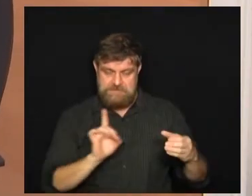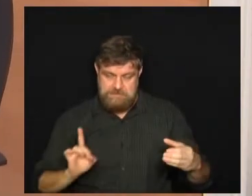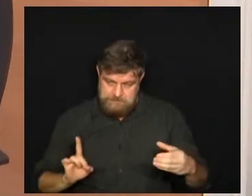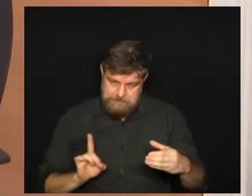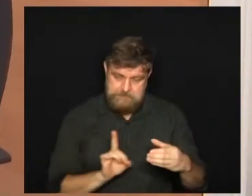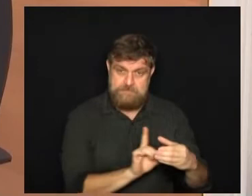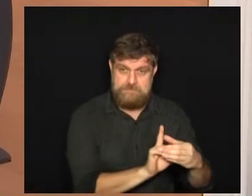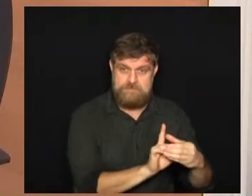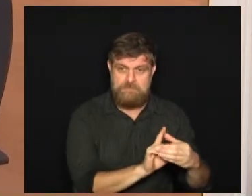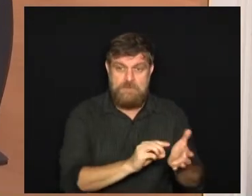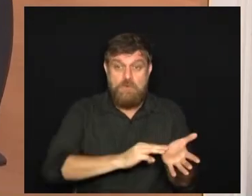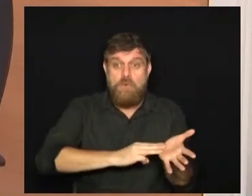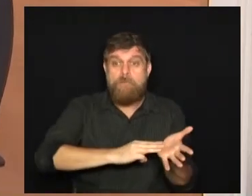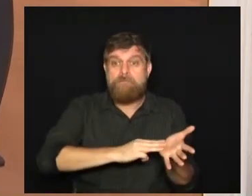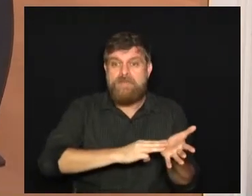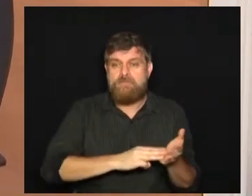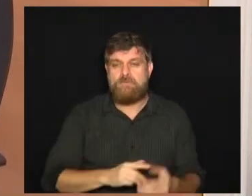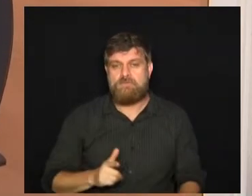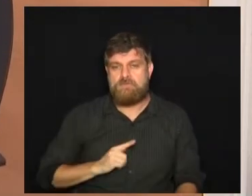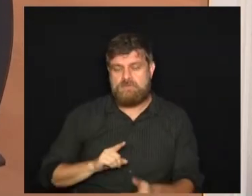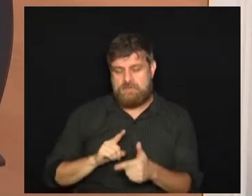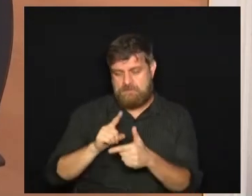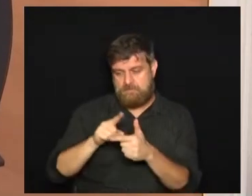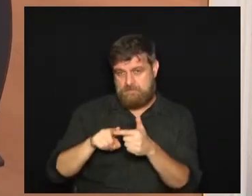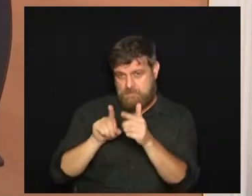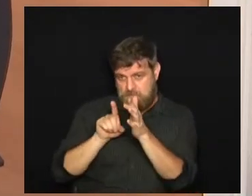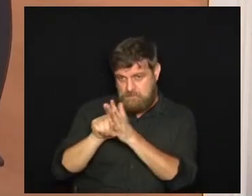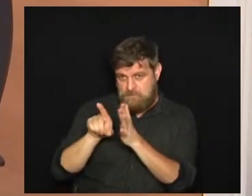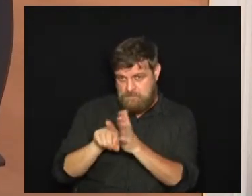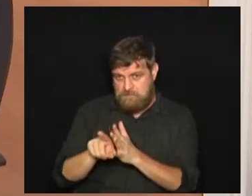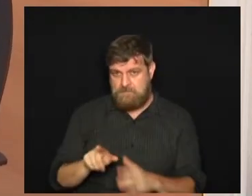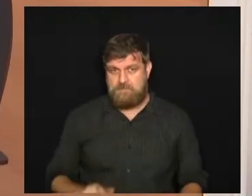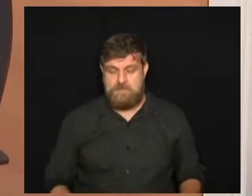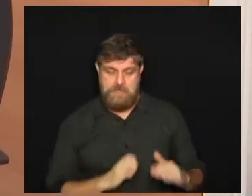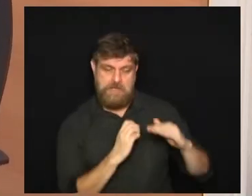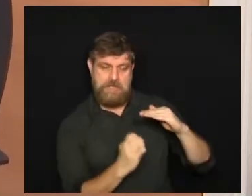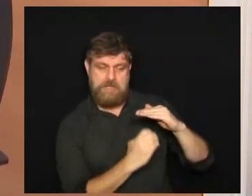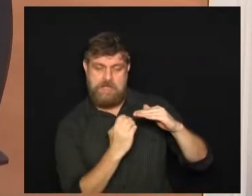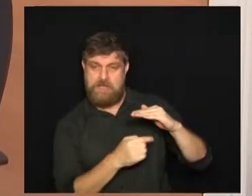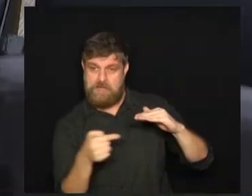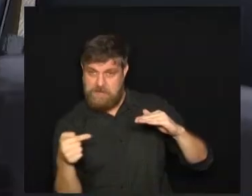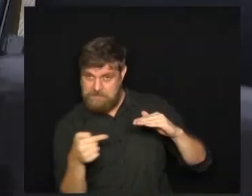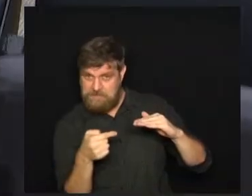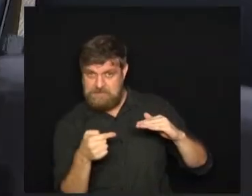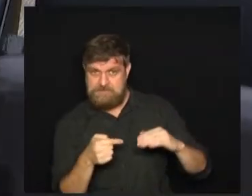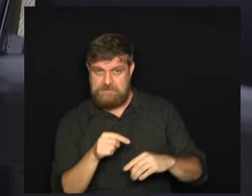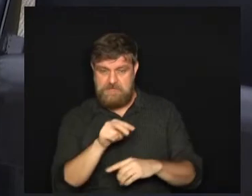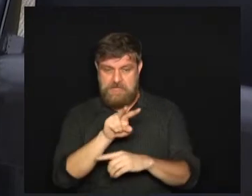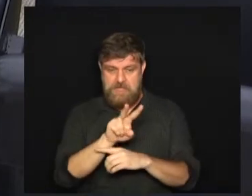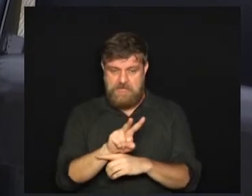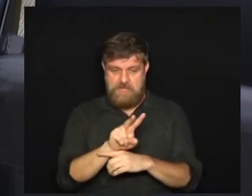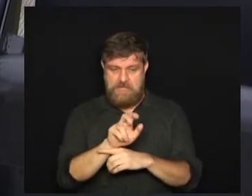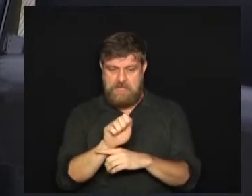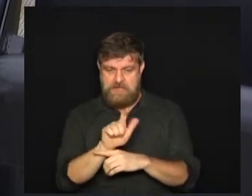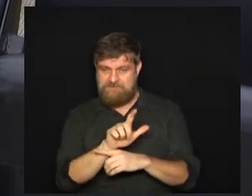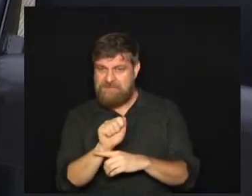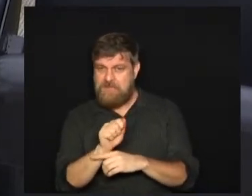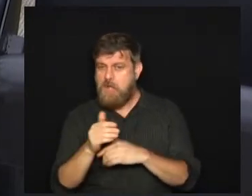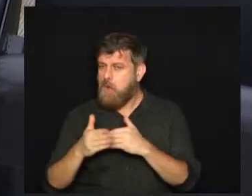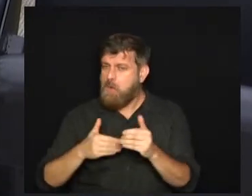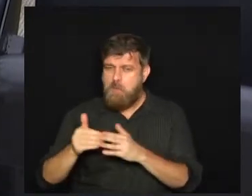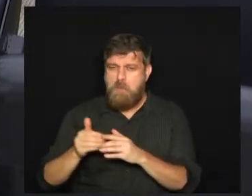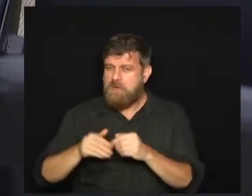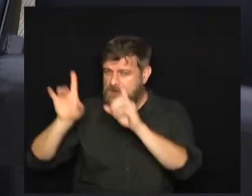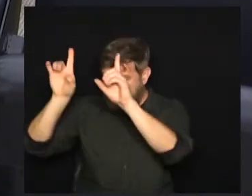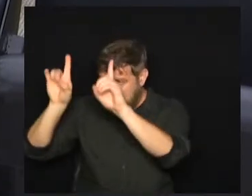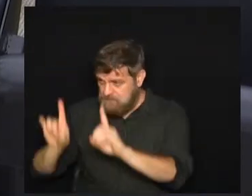deficiência. Duas perguntas. Você está falando das empresas que têm as vagas. Qualquer deficiente